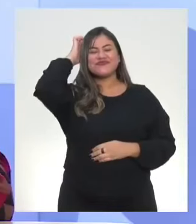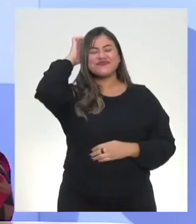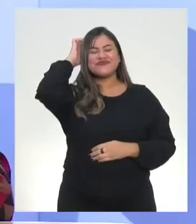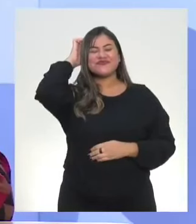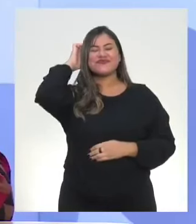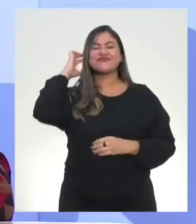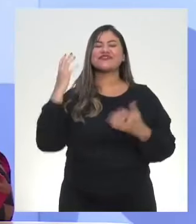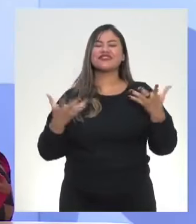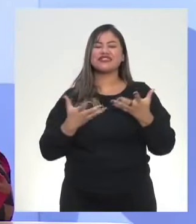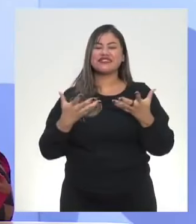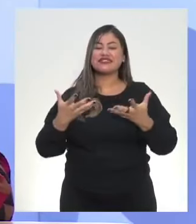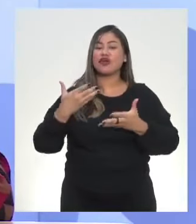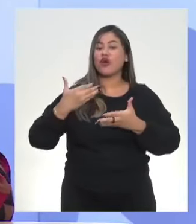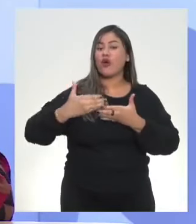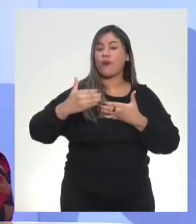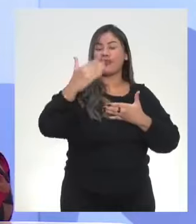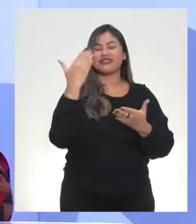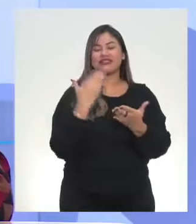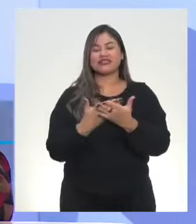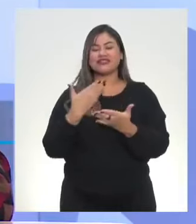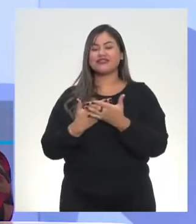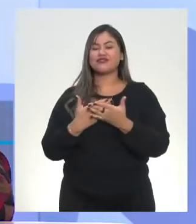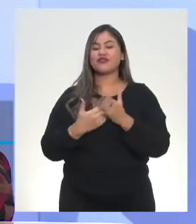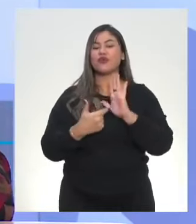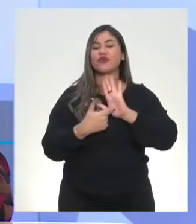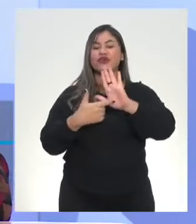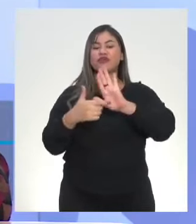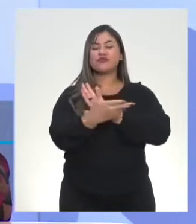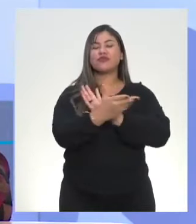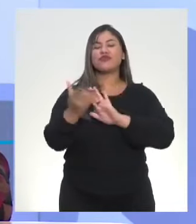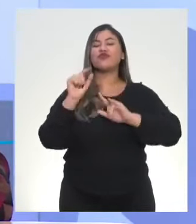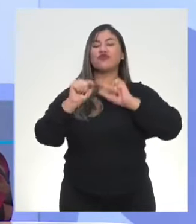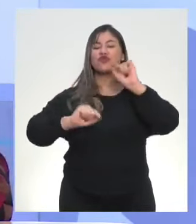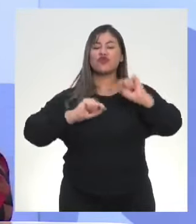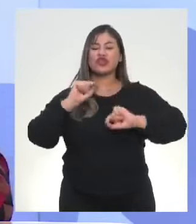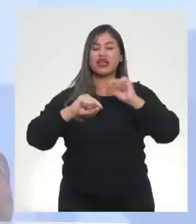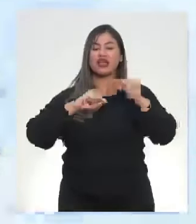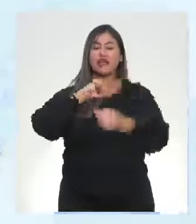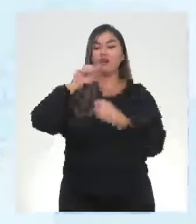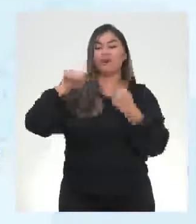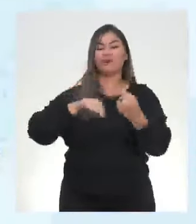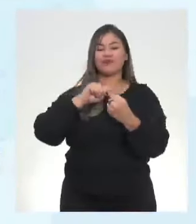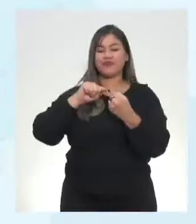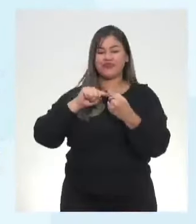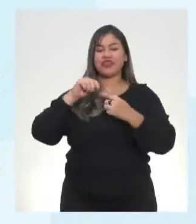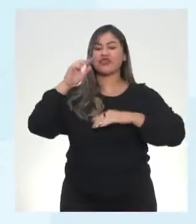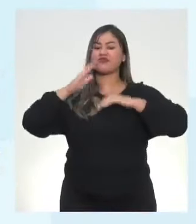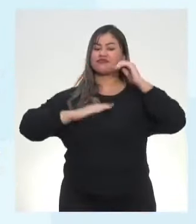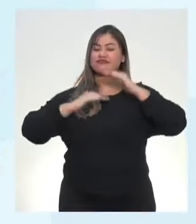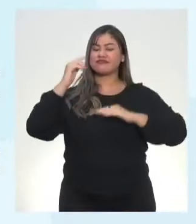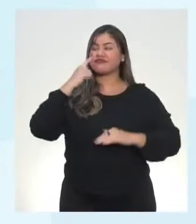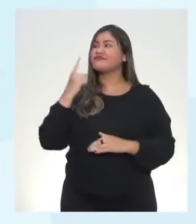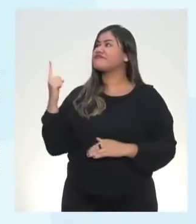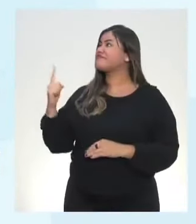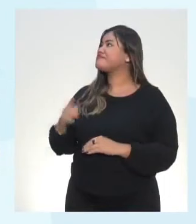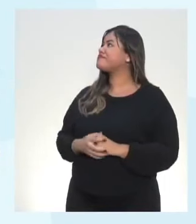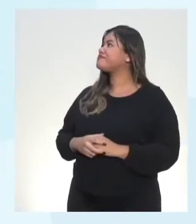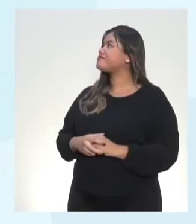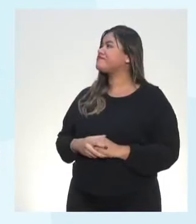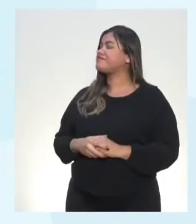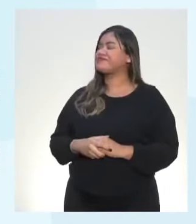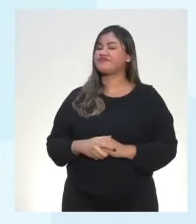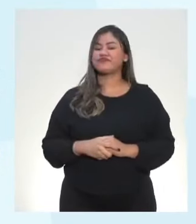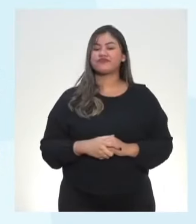gente começar a nossa aula de hoje apresentando para vocês os objetivos e as habilidades. Hoje, os nossos